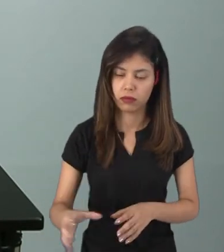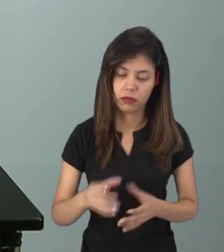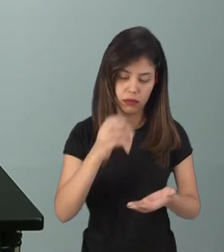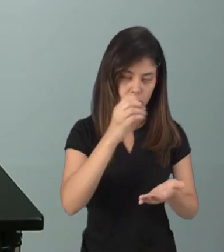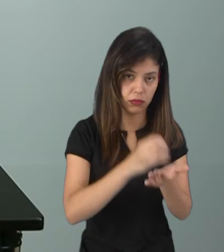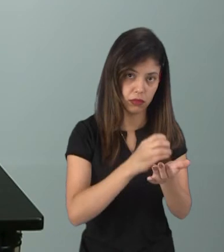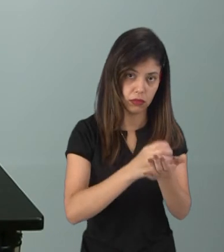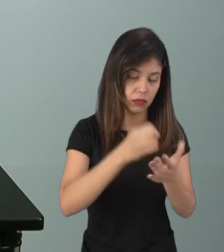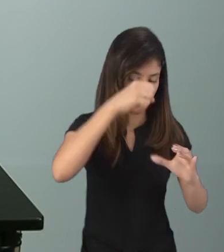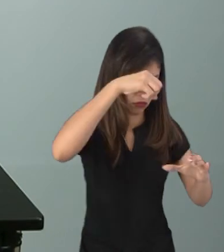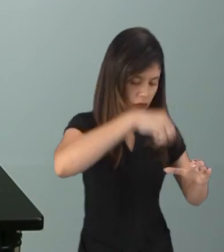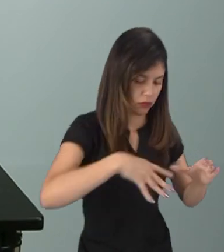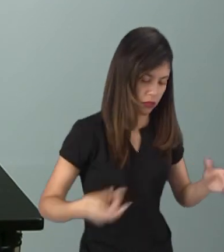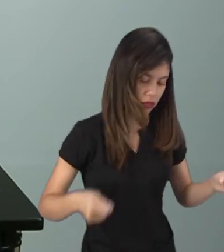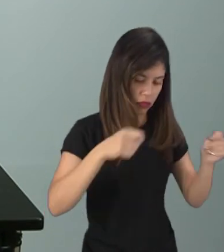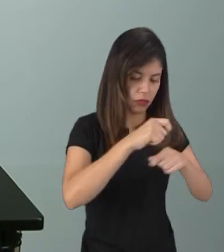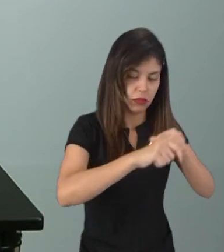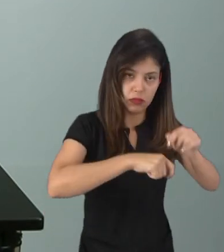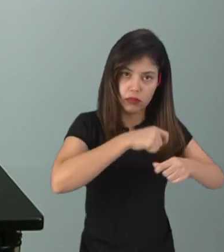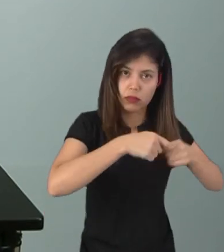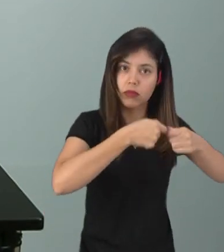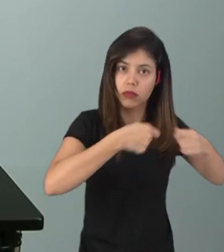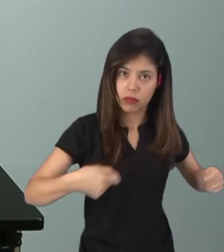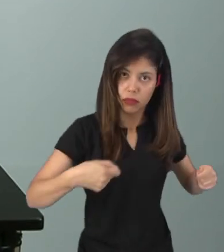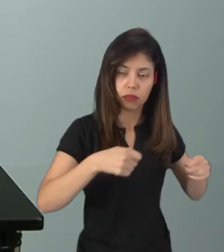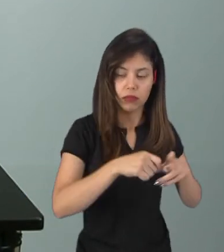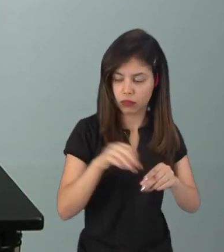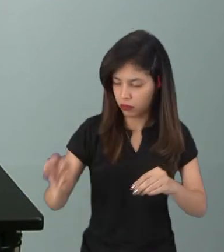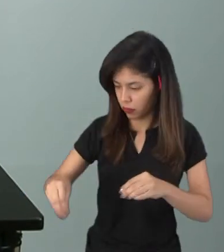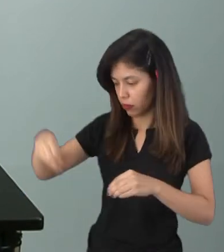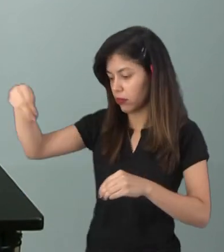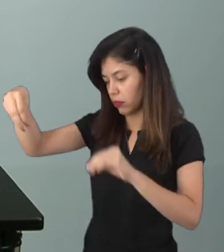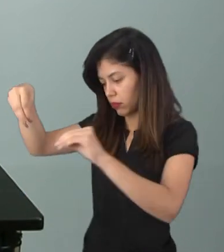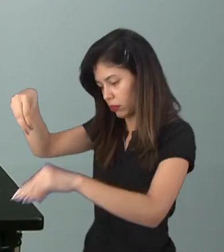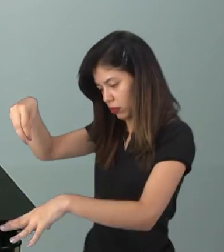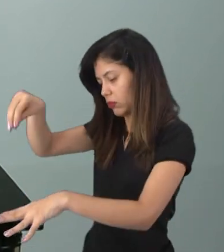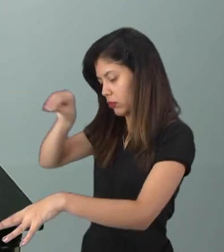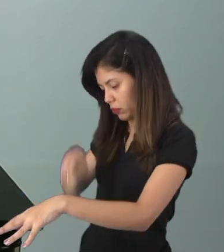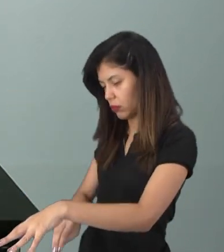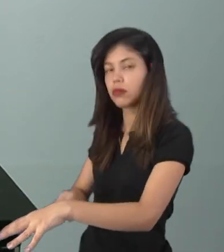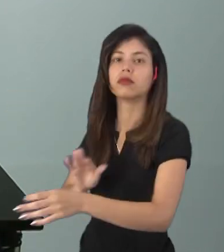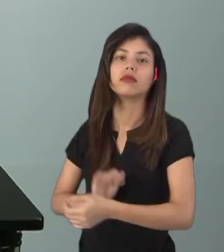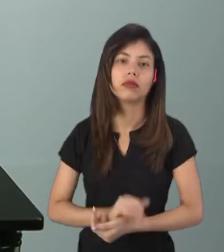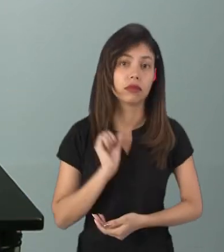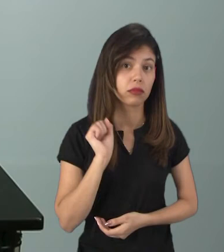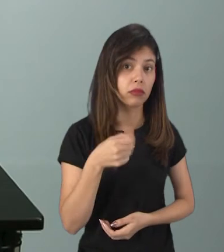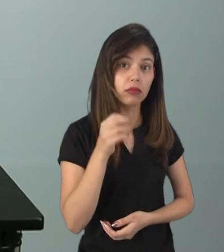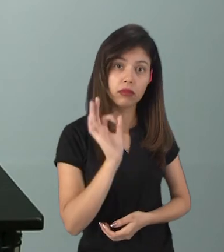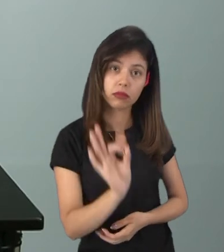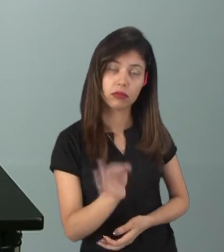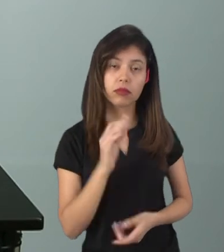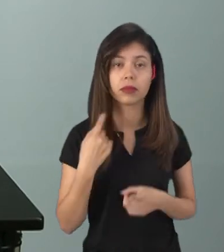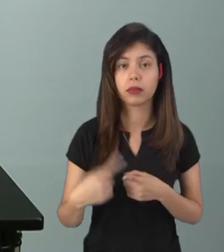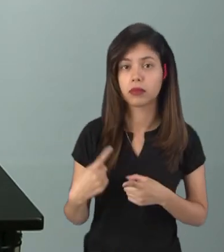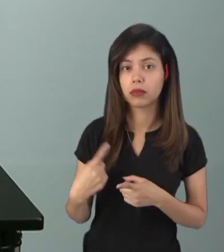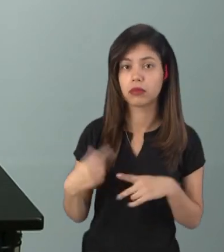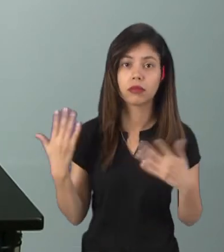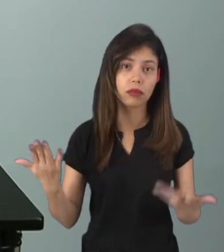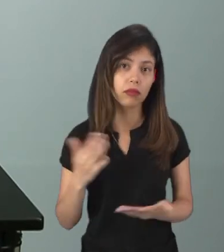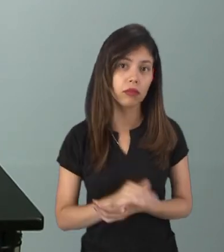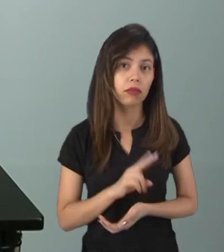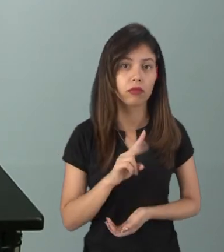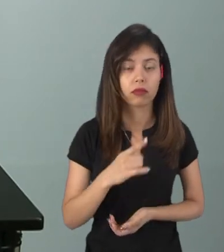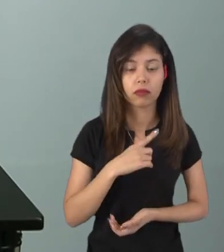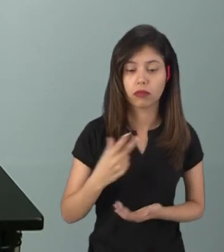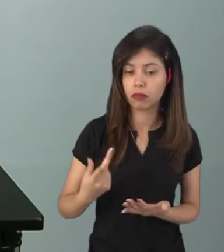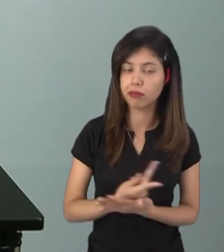copos descartáveis, esses pratinhos, esse material descartável lá no ambiente. Por quê? Porque eu não estou tendo